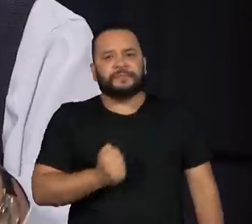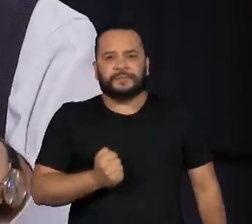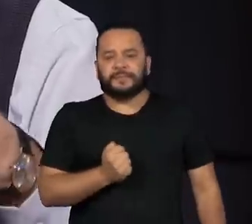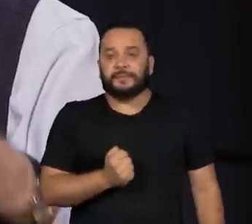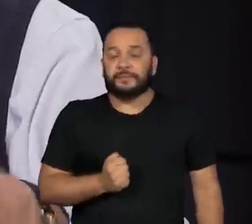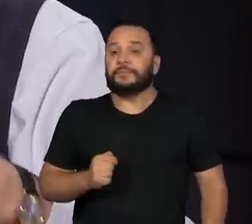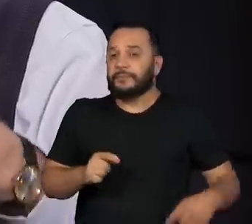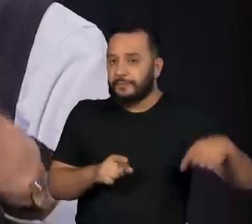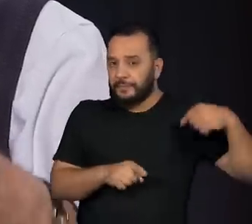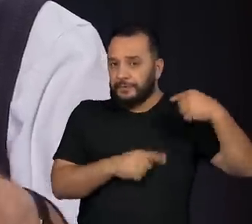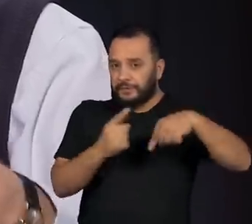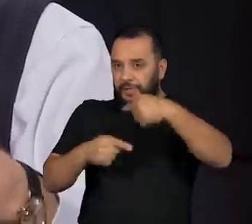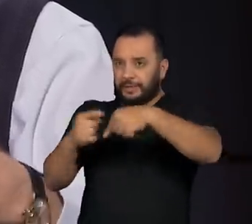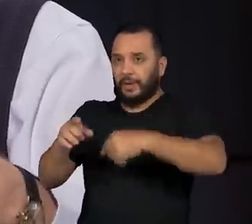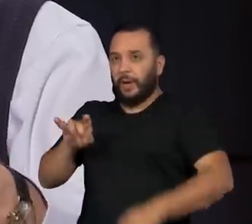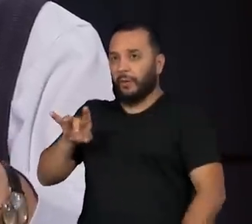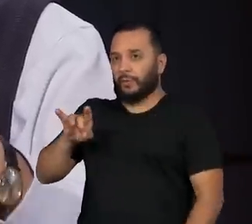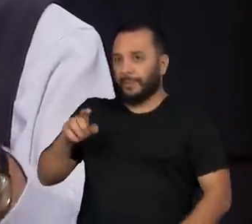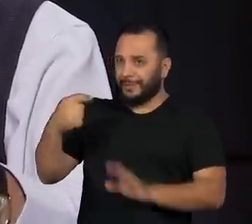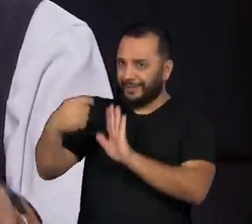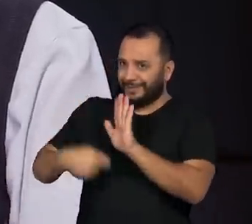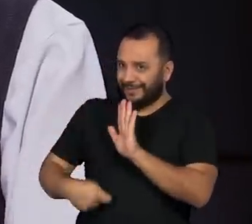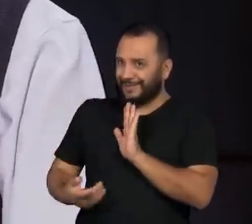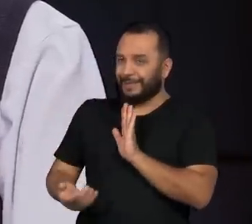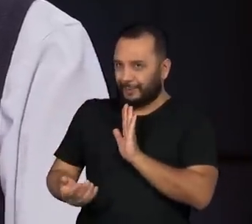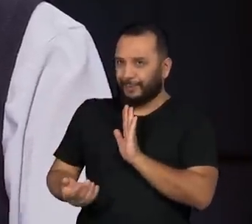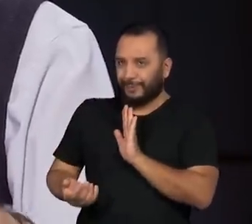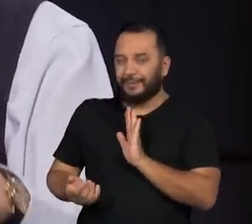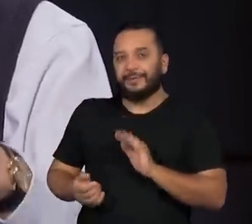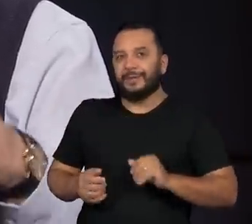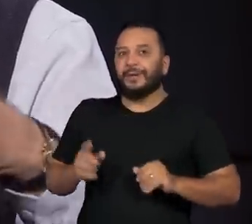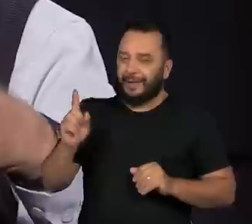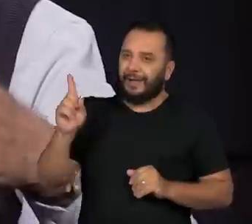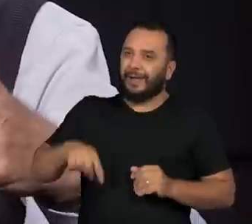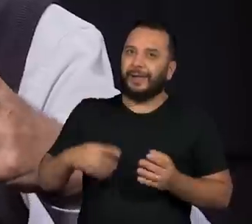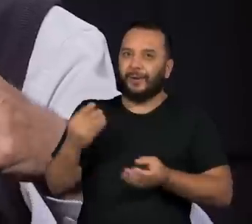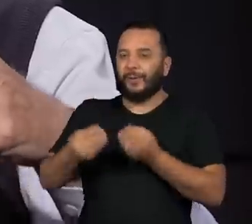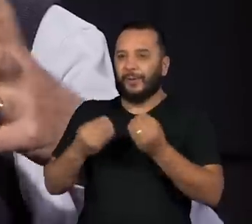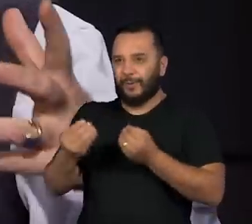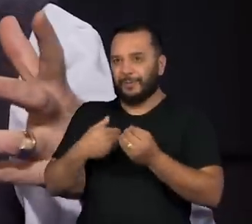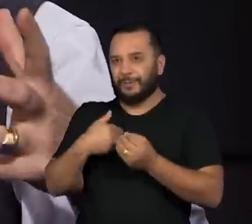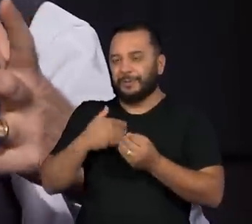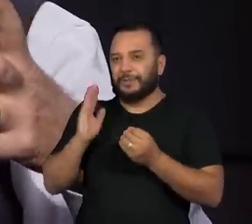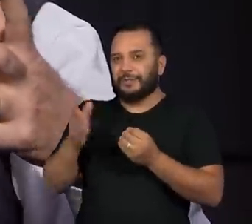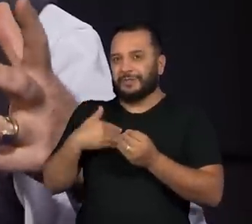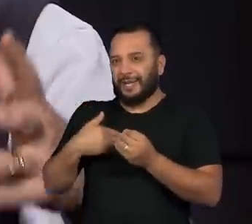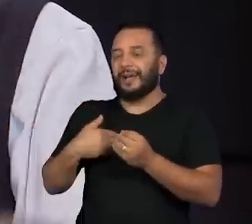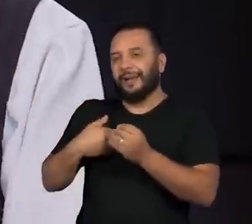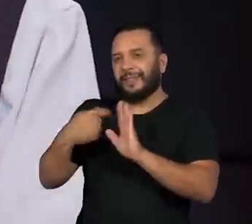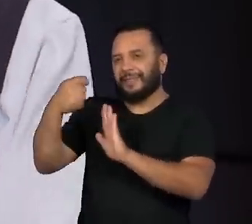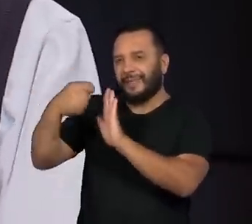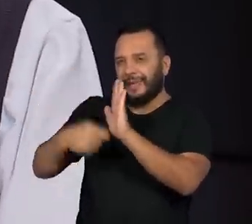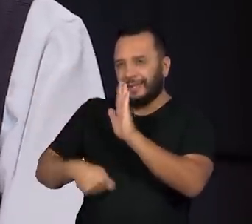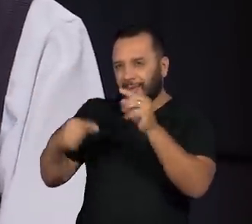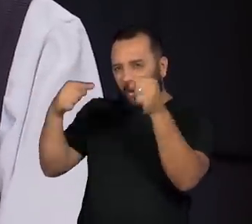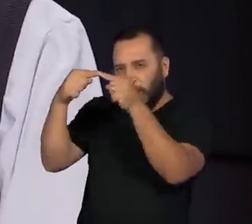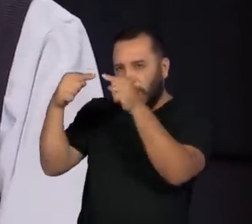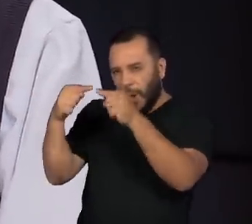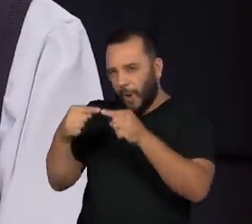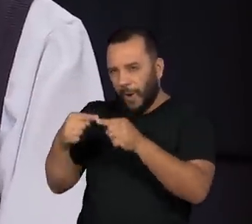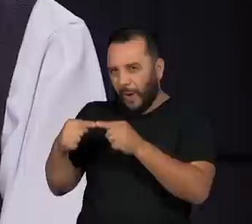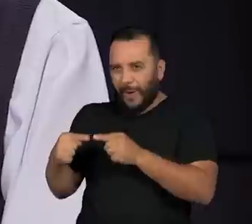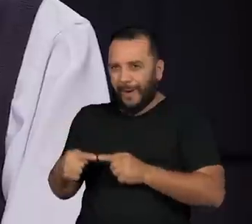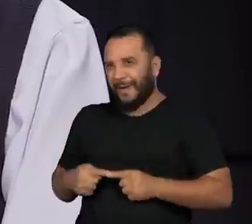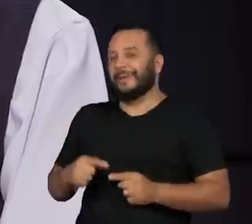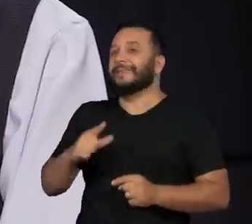bom geração automática de texto redundante de alguma forma ele preenche buraco se gera um texto coerente e